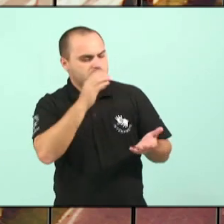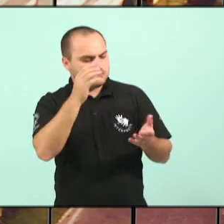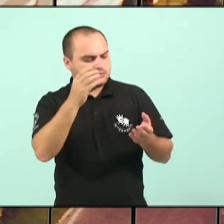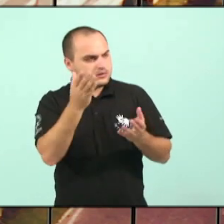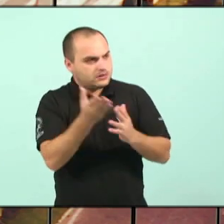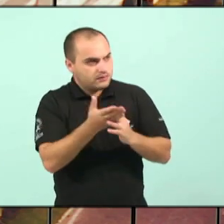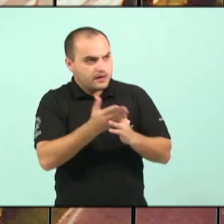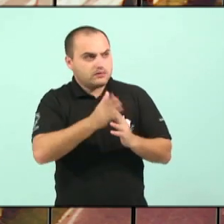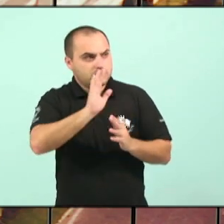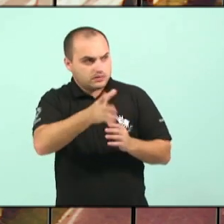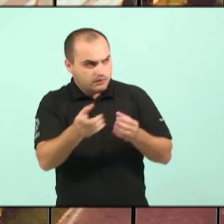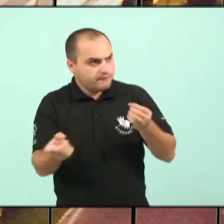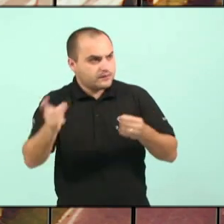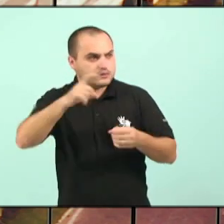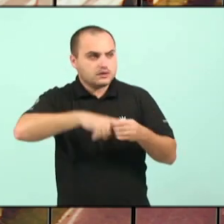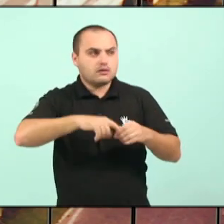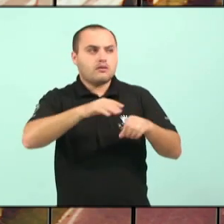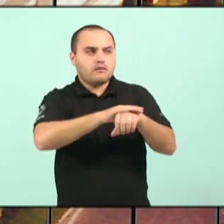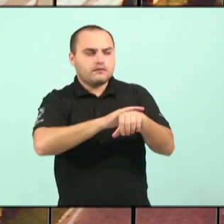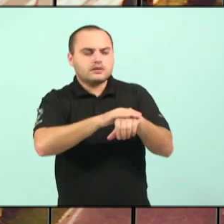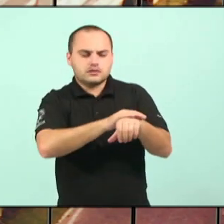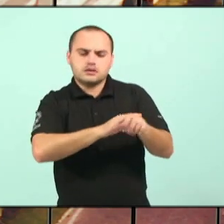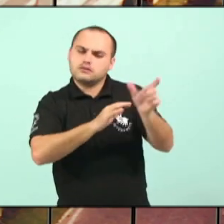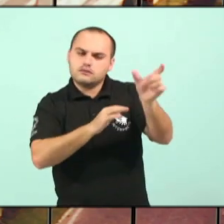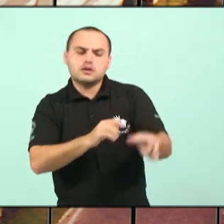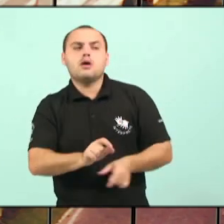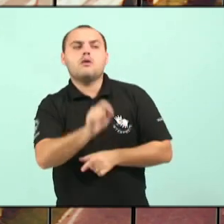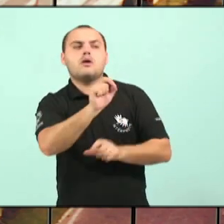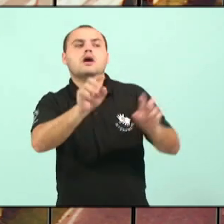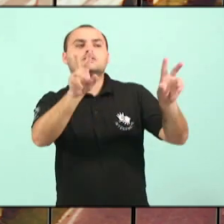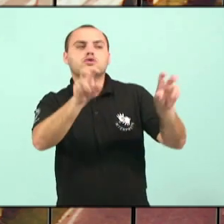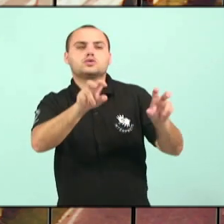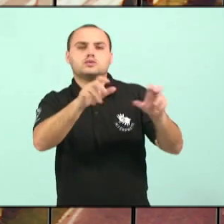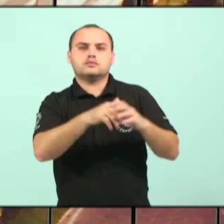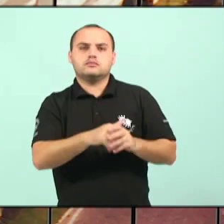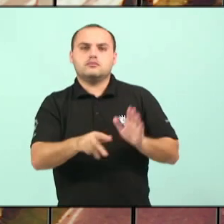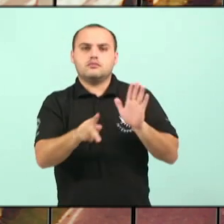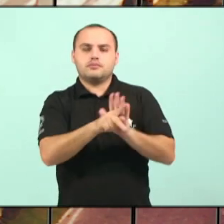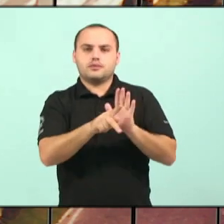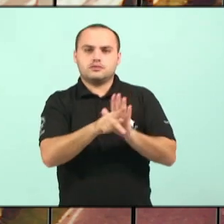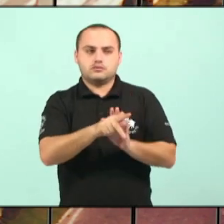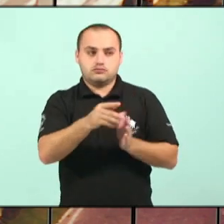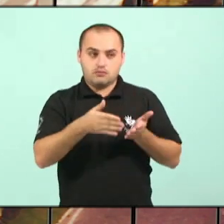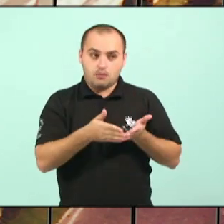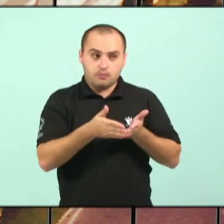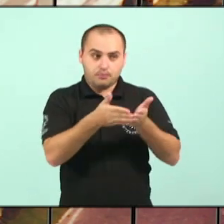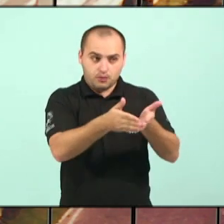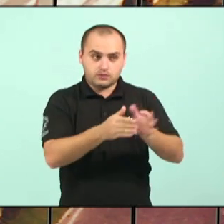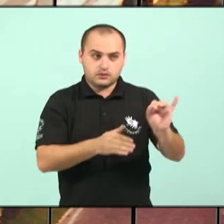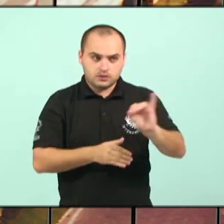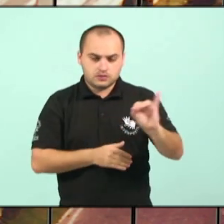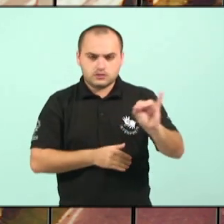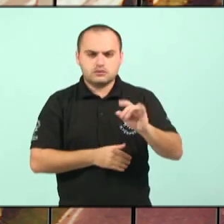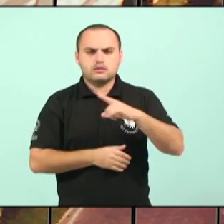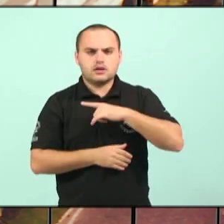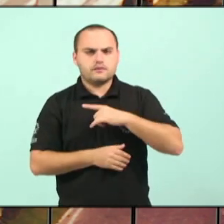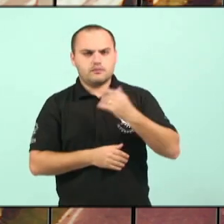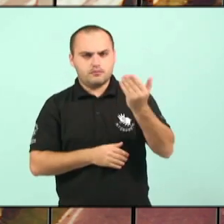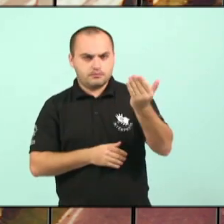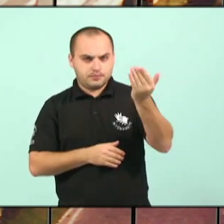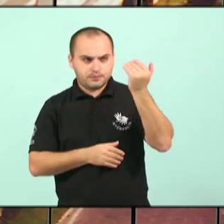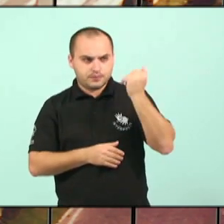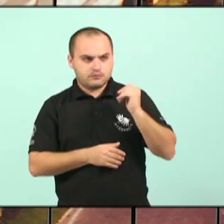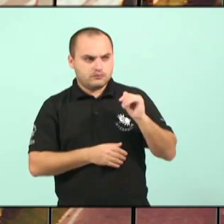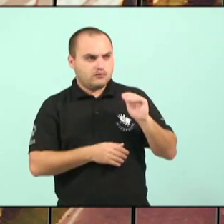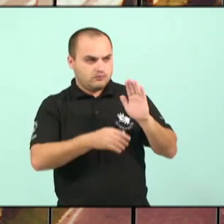na sequência, conversando com o senhor sobre a questão Porto de Itajaí. Dias atrás, sob